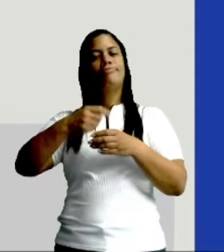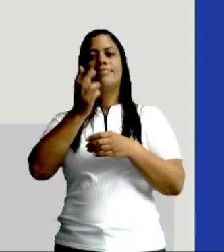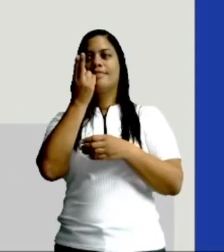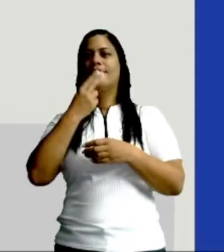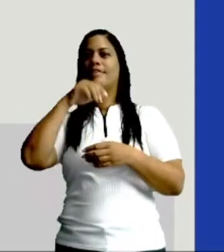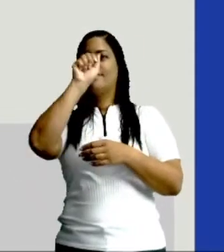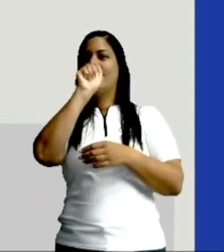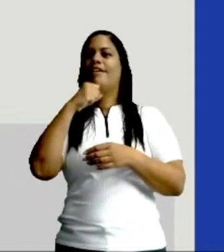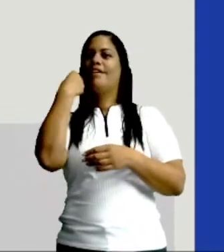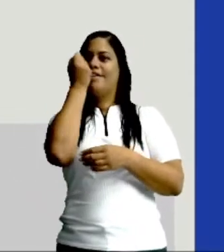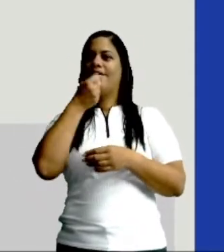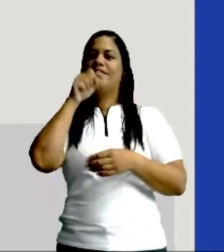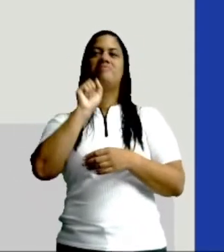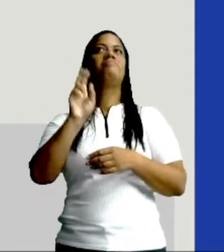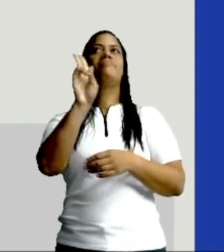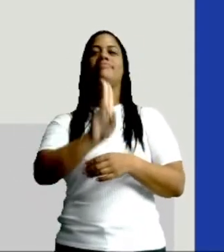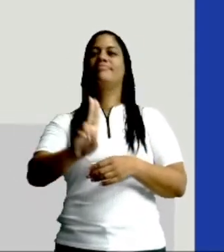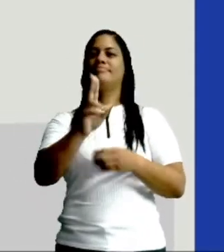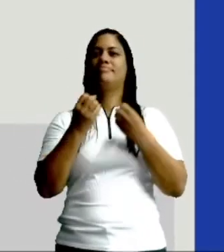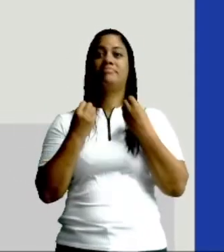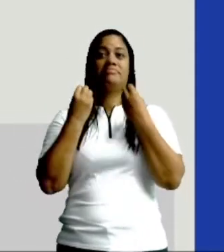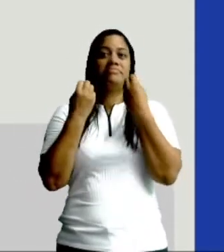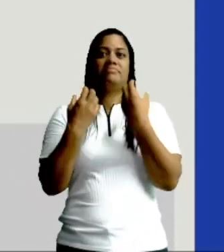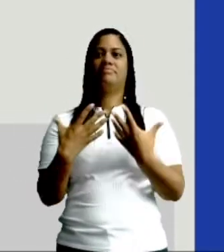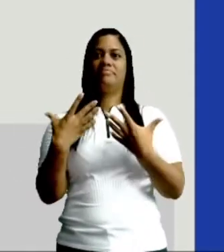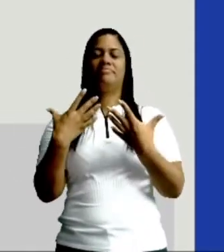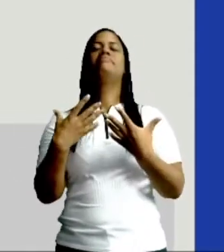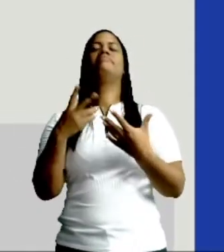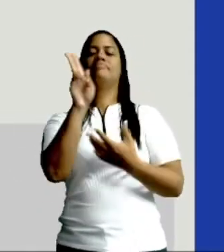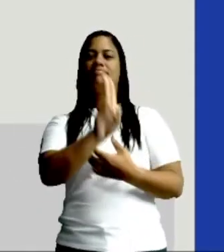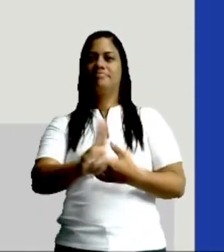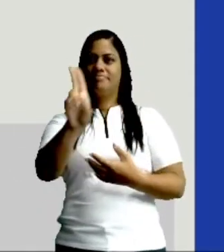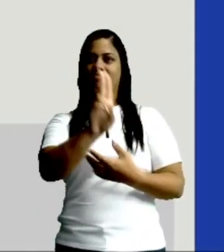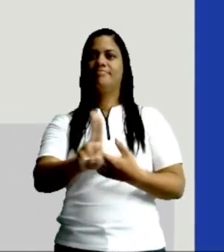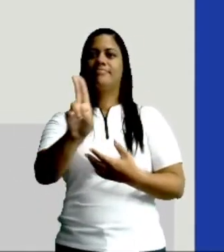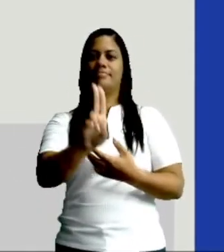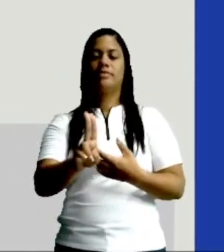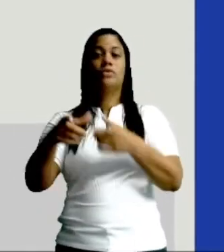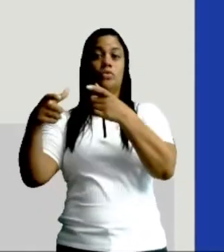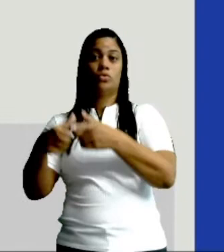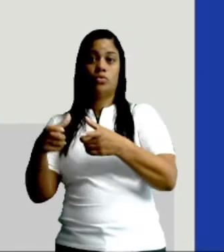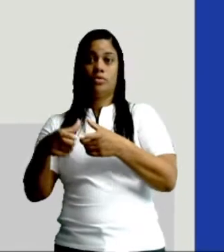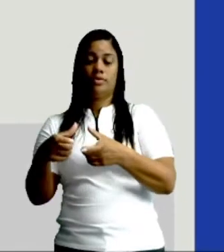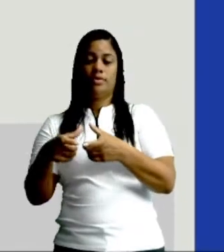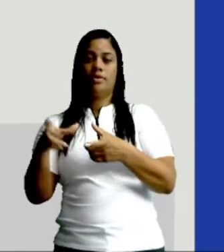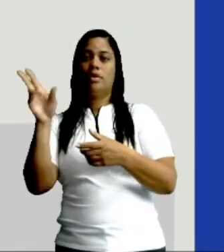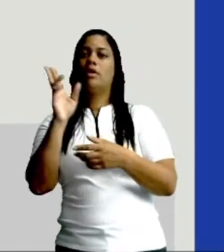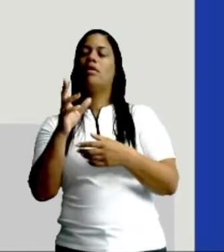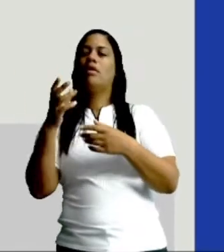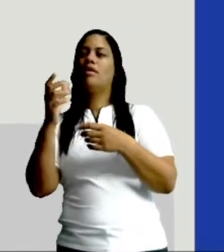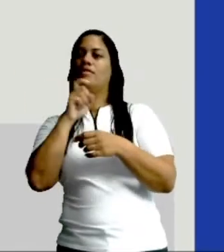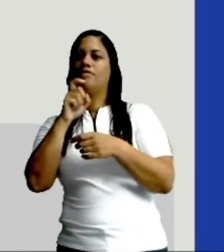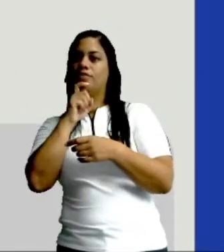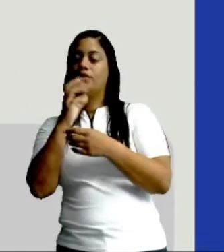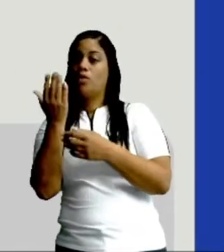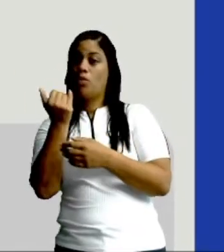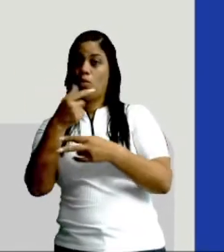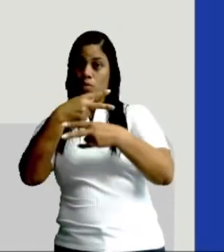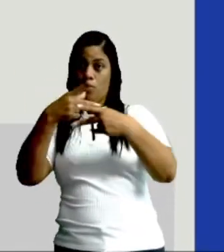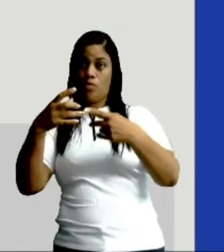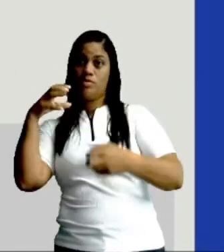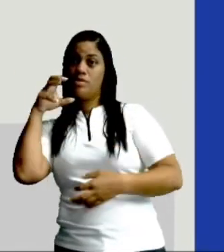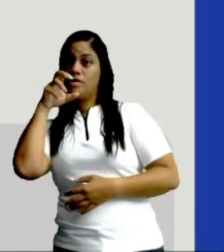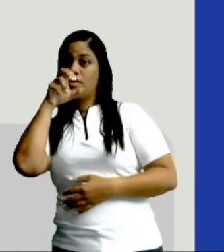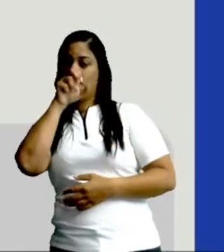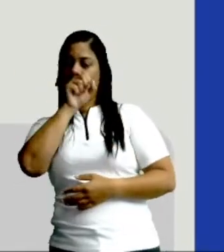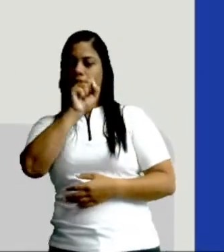alimento bastante consumido entre os habitantes dessas áreas. Ó, enquanto nas regiões frias eu vou ter alimentos que são mais quentes,